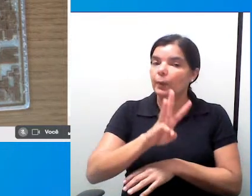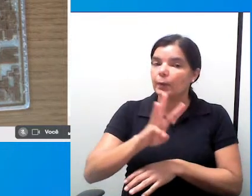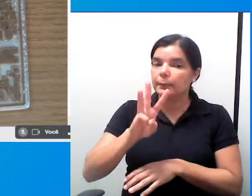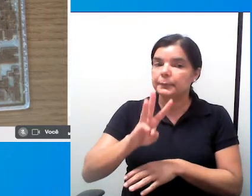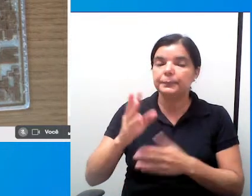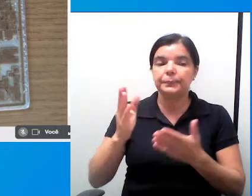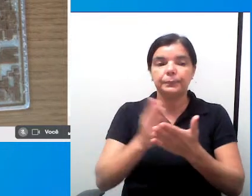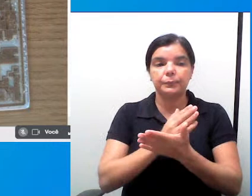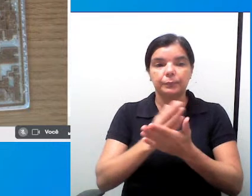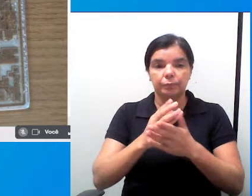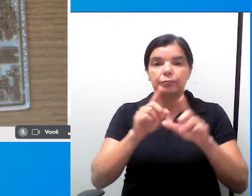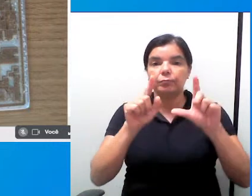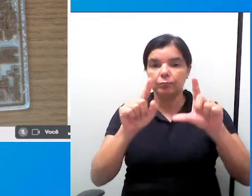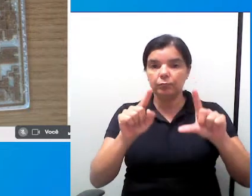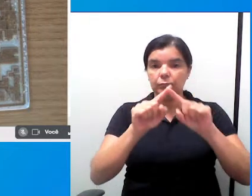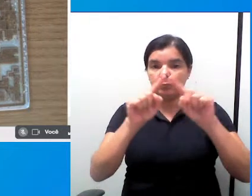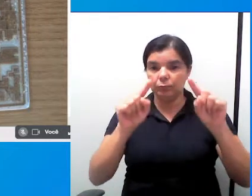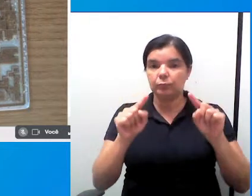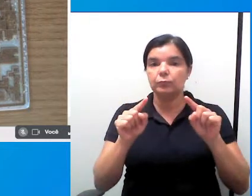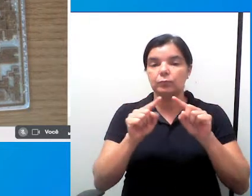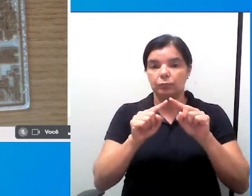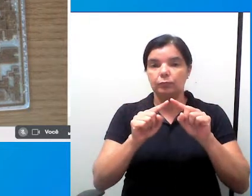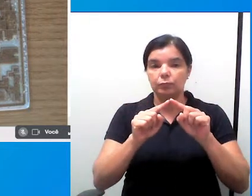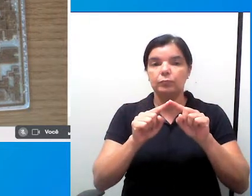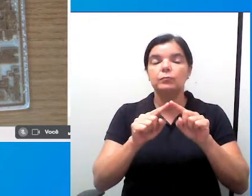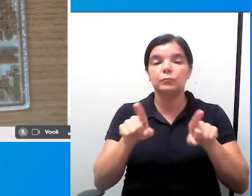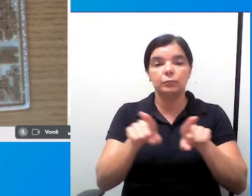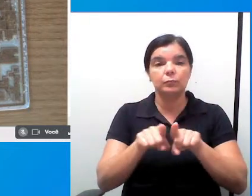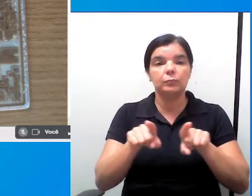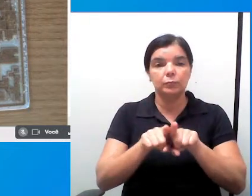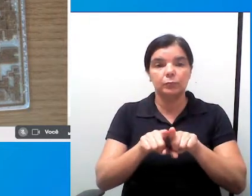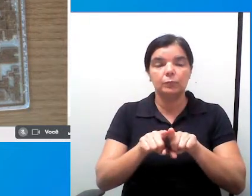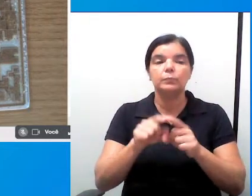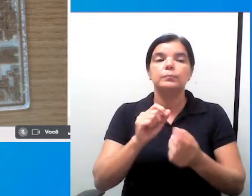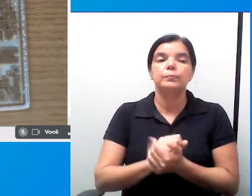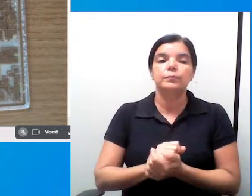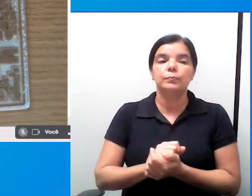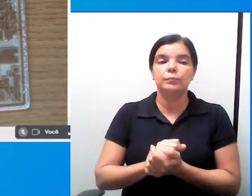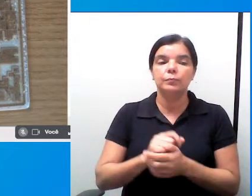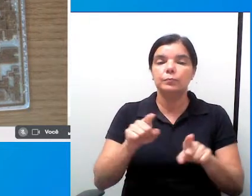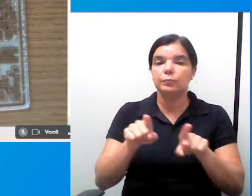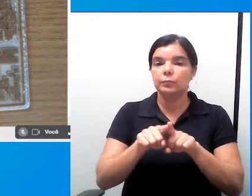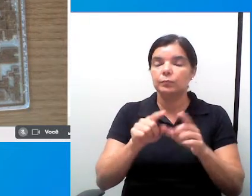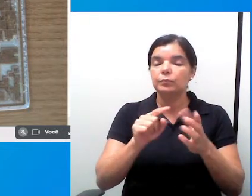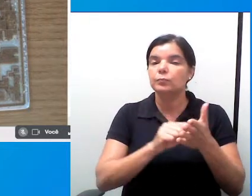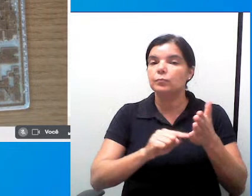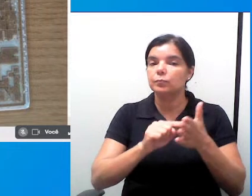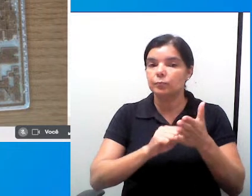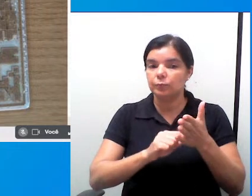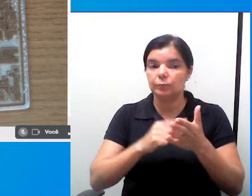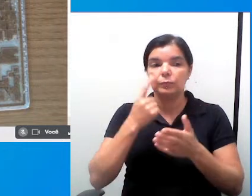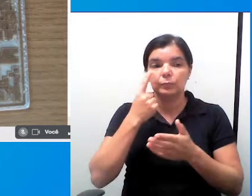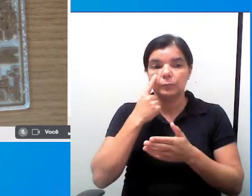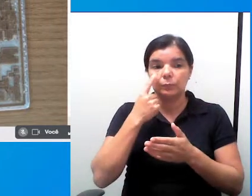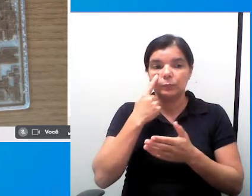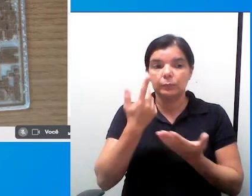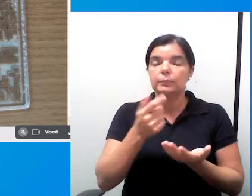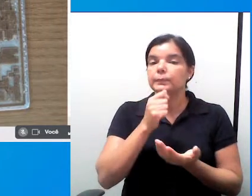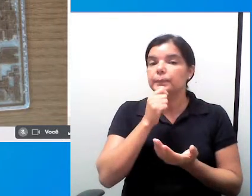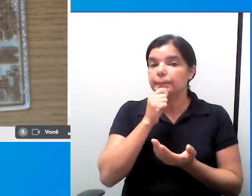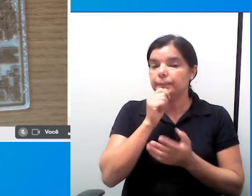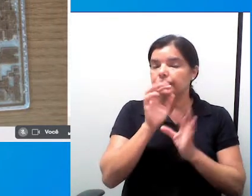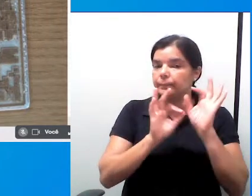alguns QR Codes, mas assim, sendo bem honesto, a parte da fixação do QR Code a gente deixou em débito, assim, que a gente ainda